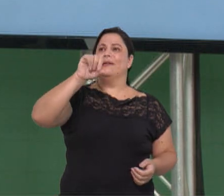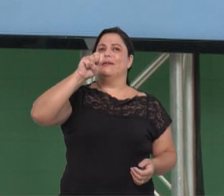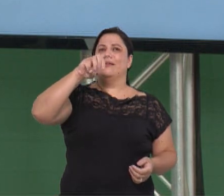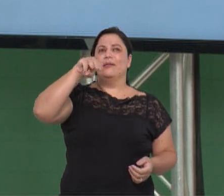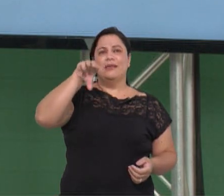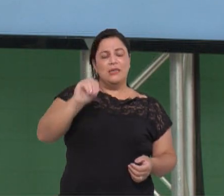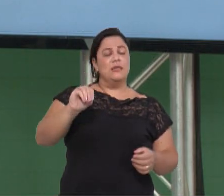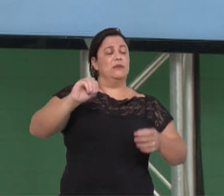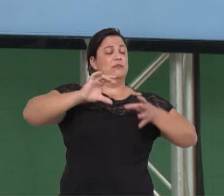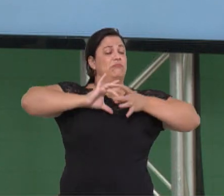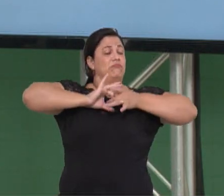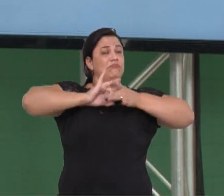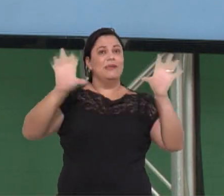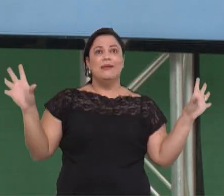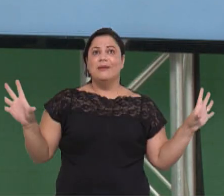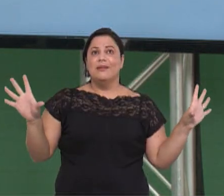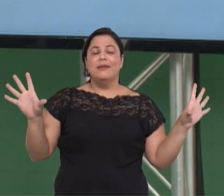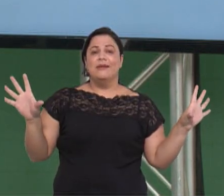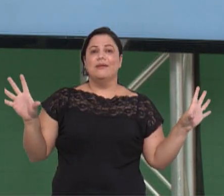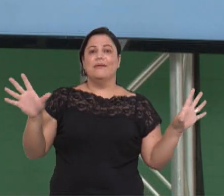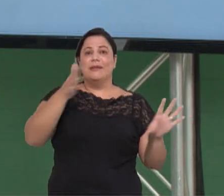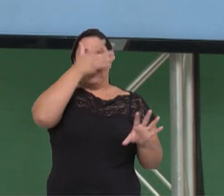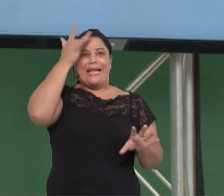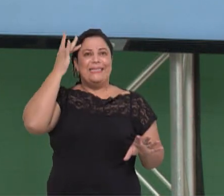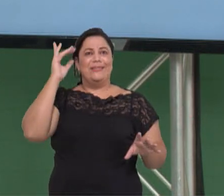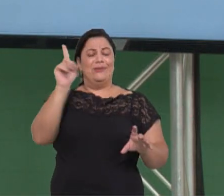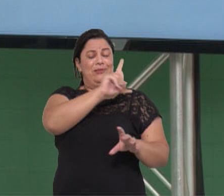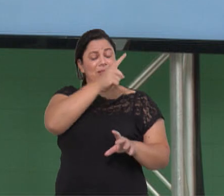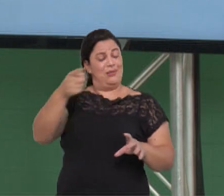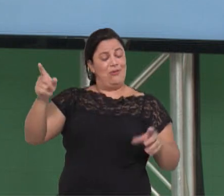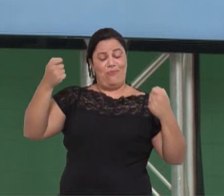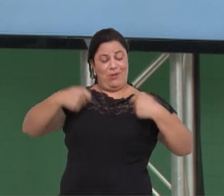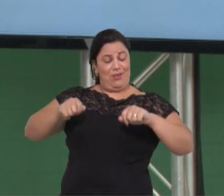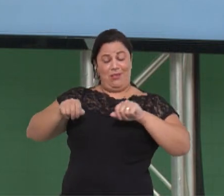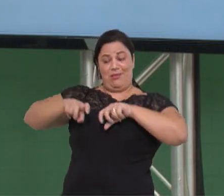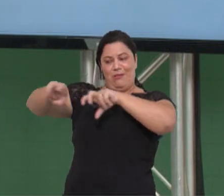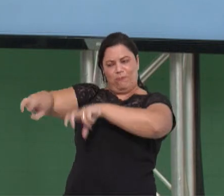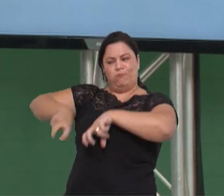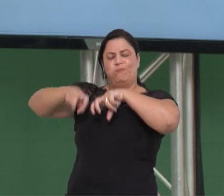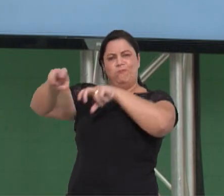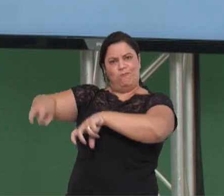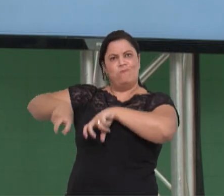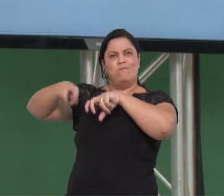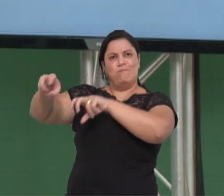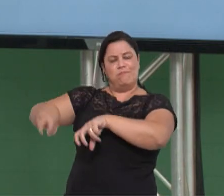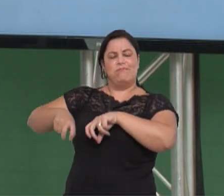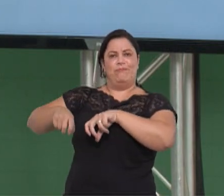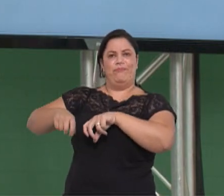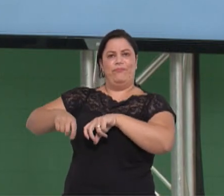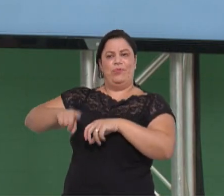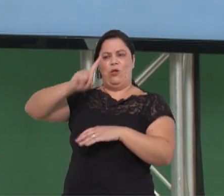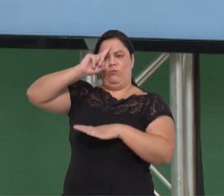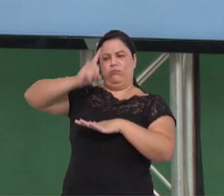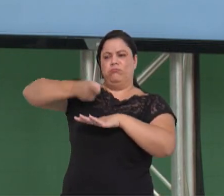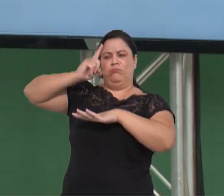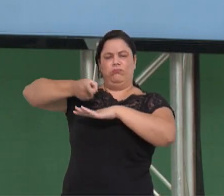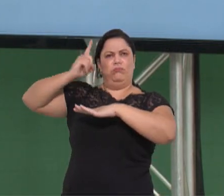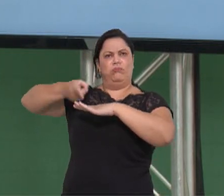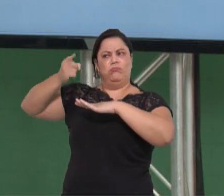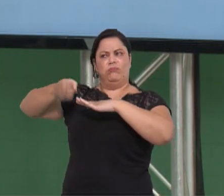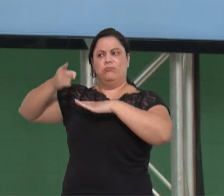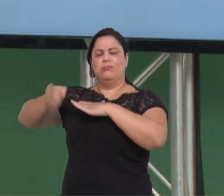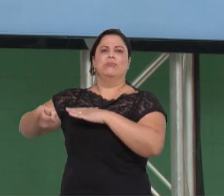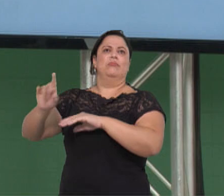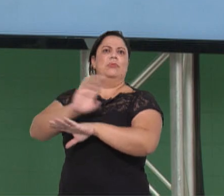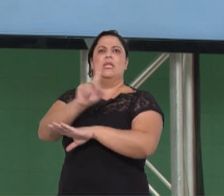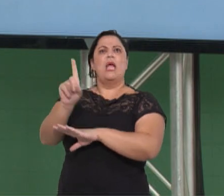livres. As pessoas agora não precisam mais permanecer nas terras como servos de seus senhores, porque agora não existem mais servos e não existem mais